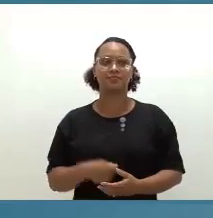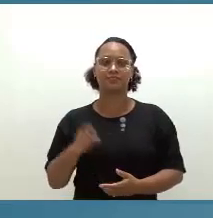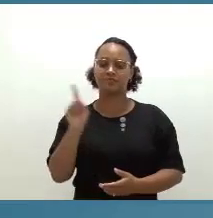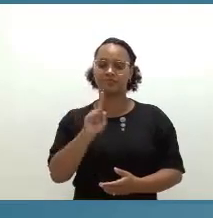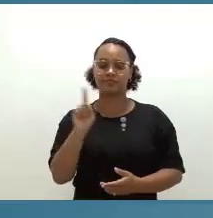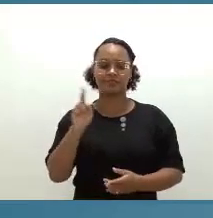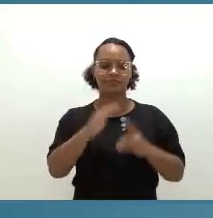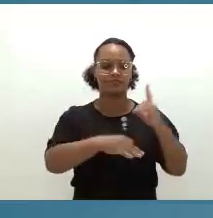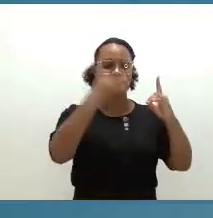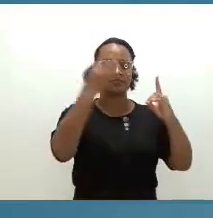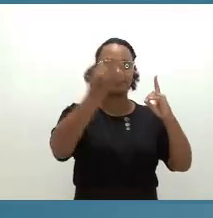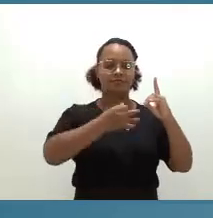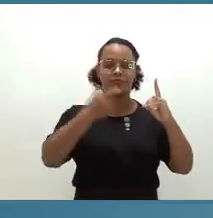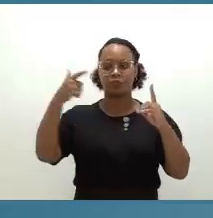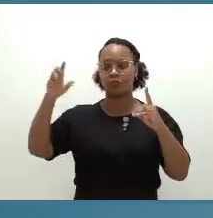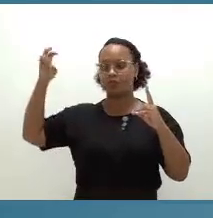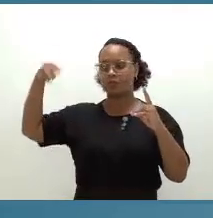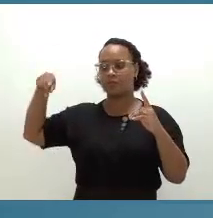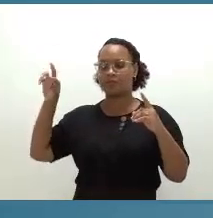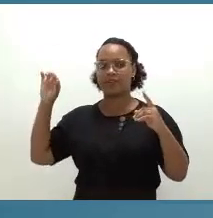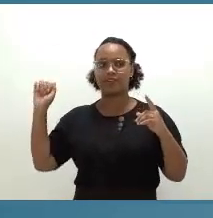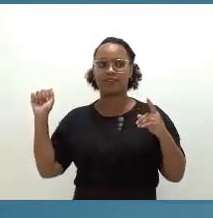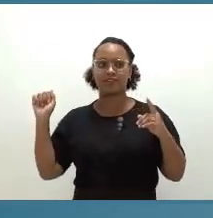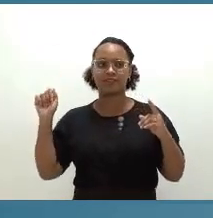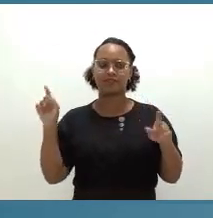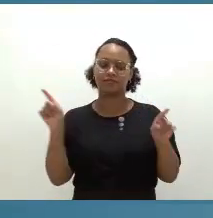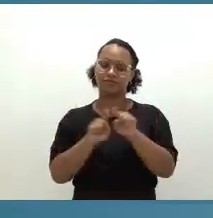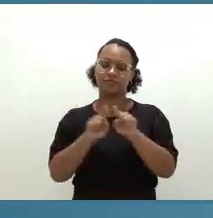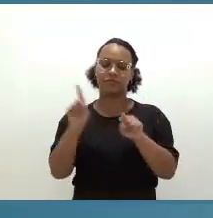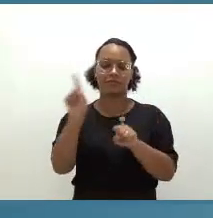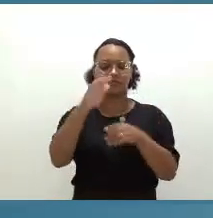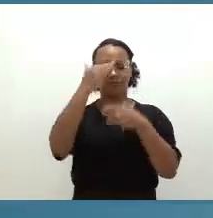Desembargadora Maria de Virges. Também não, excelência.